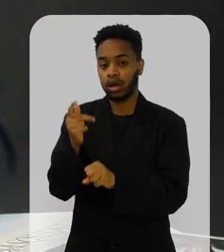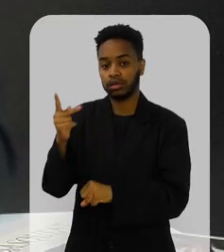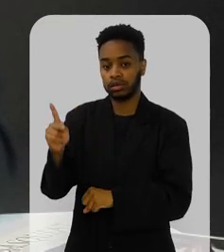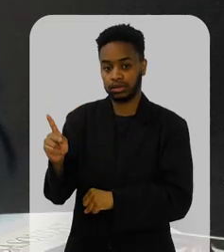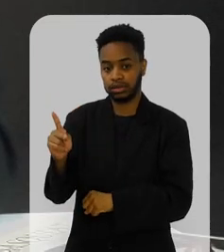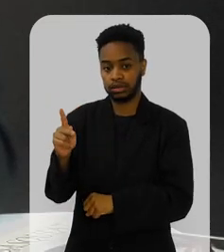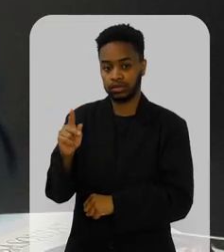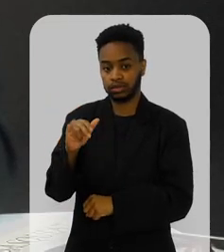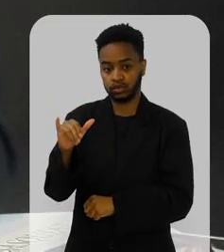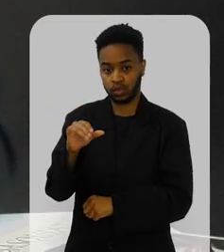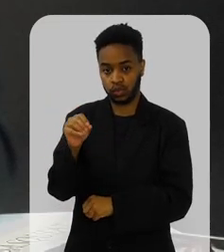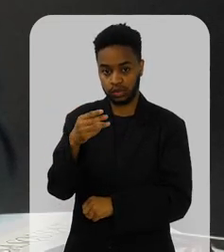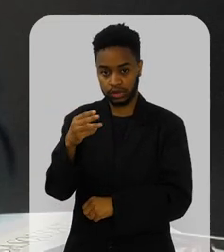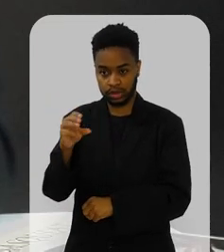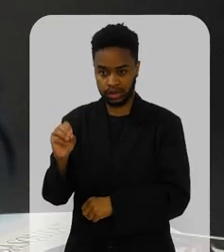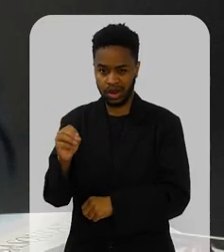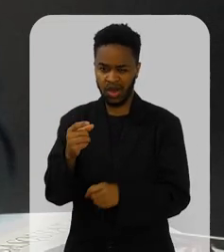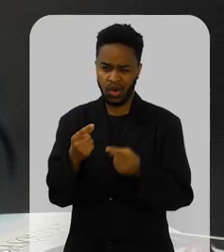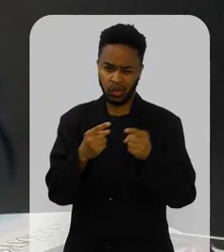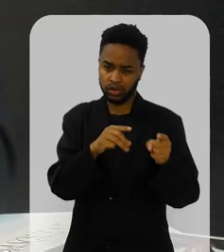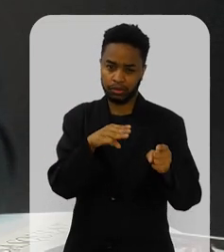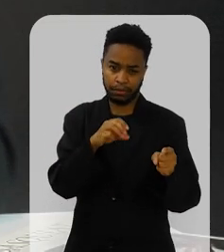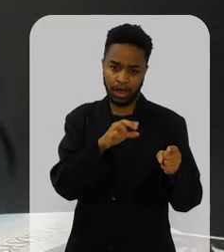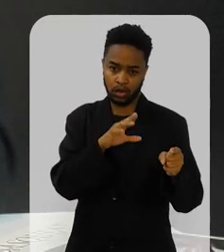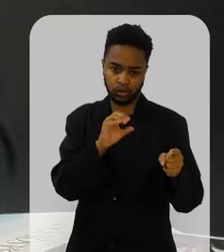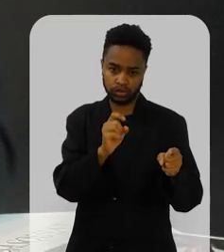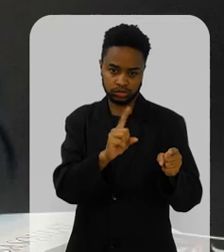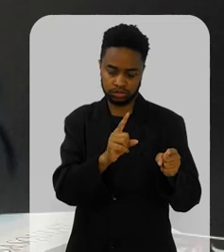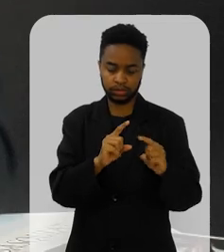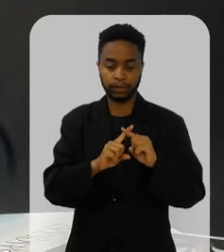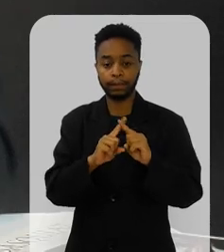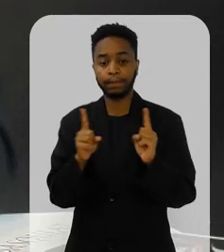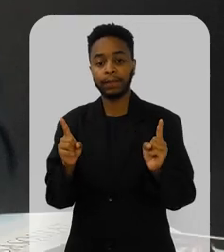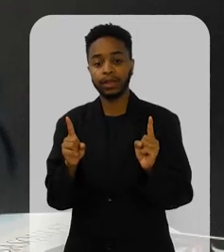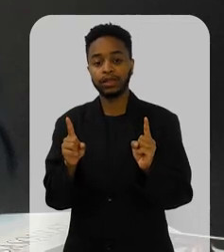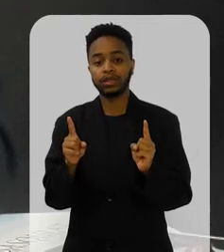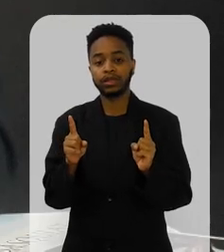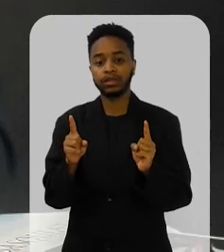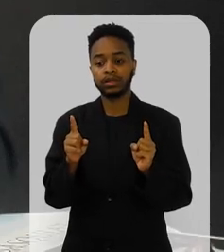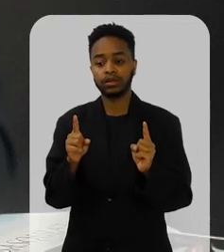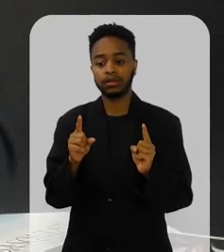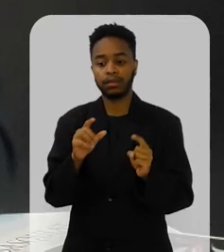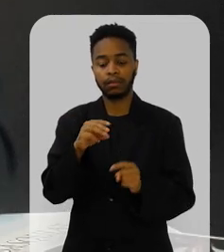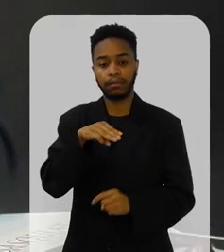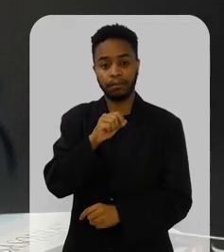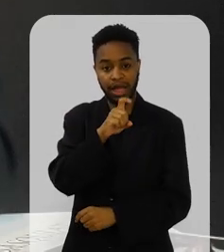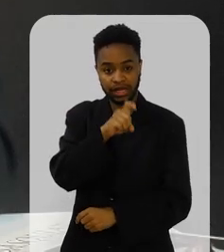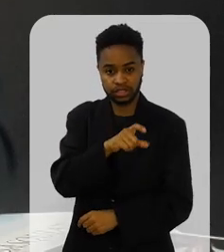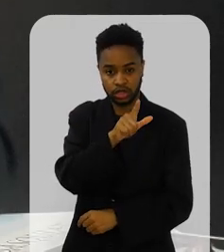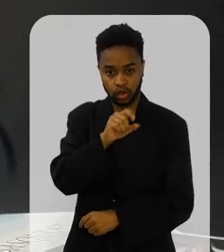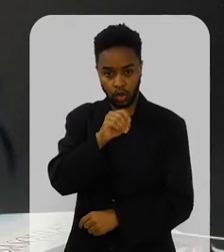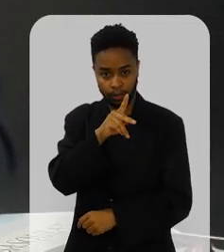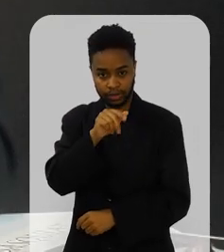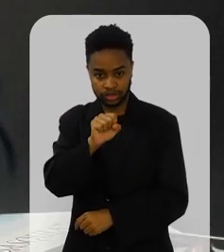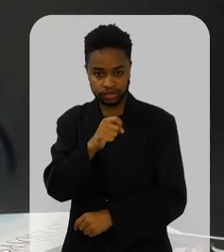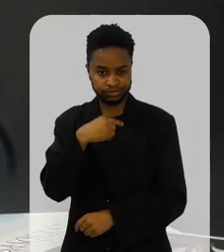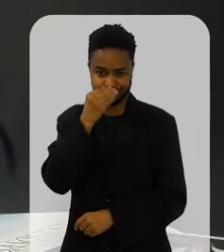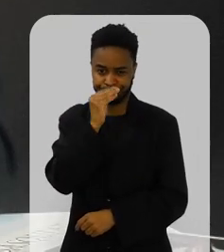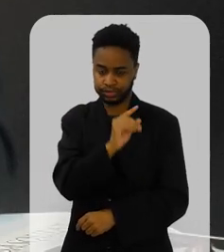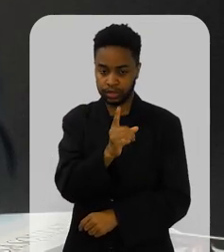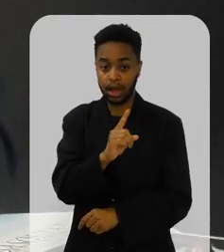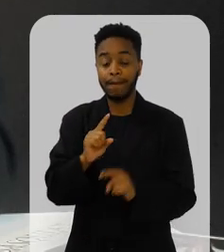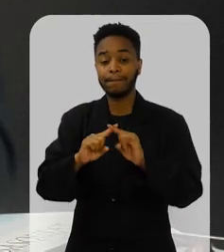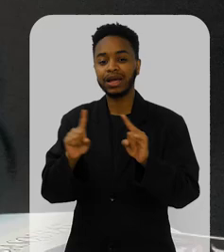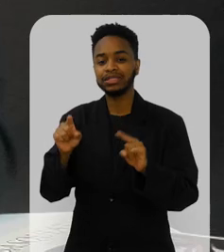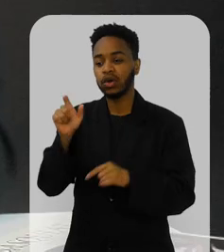30, nada contra o Max Lopes, claro que não, mas eu tive uma noção exata do